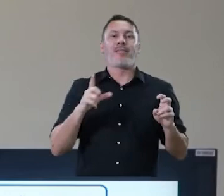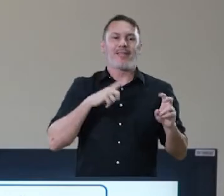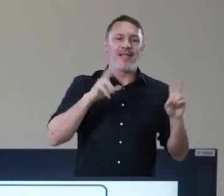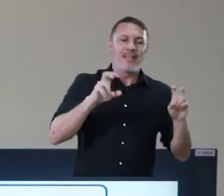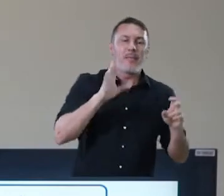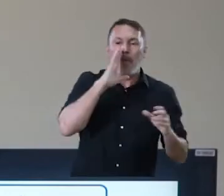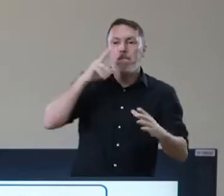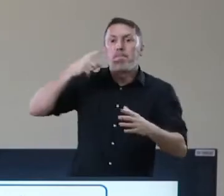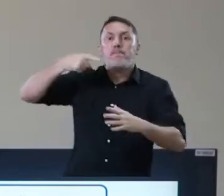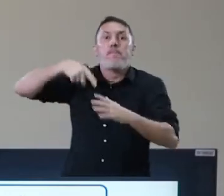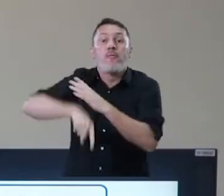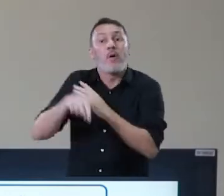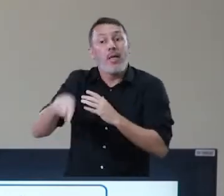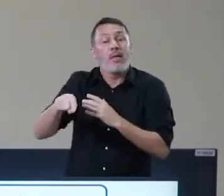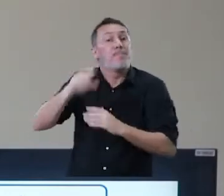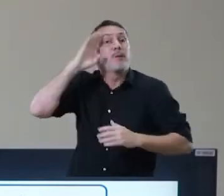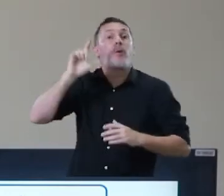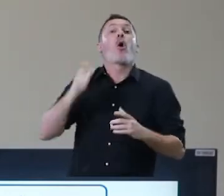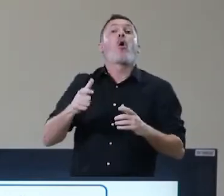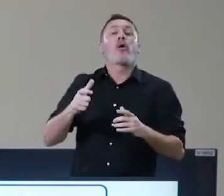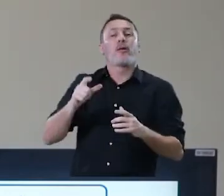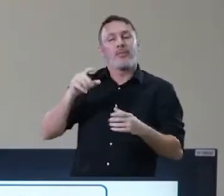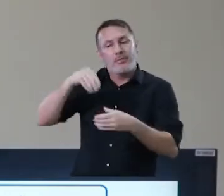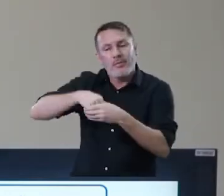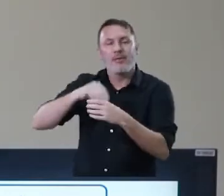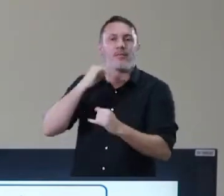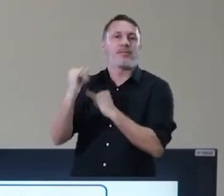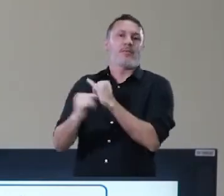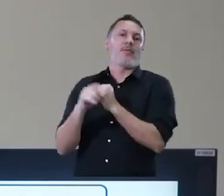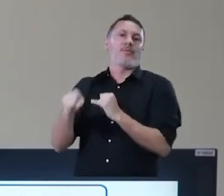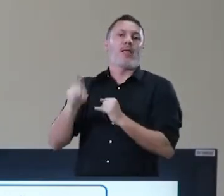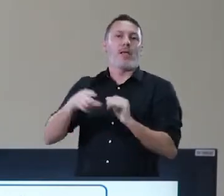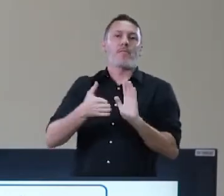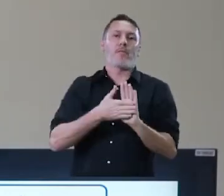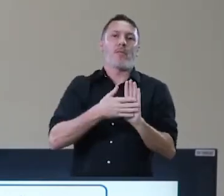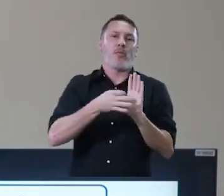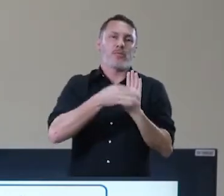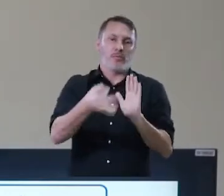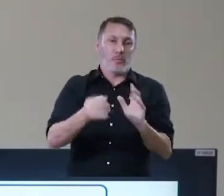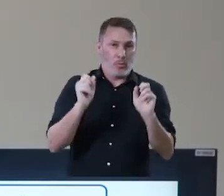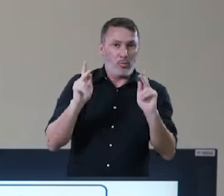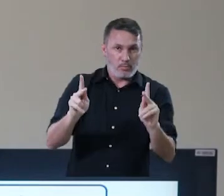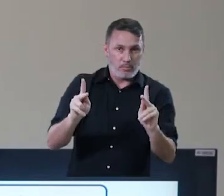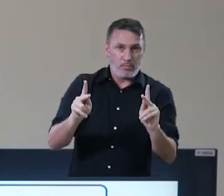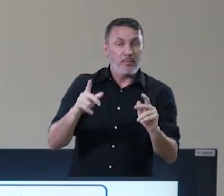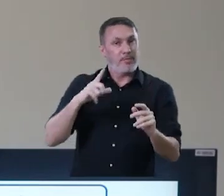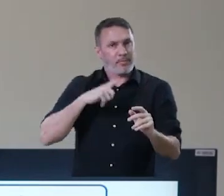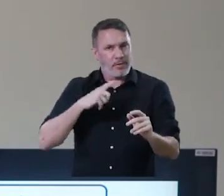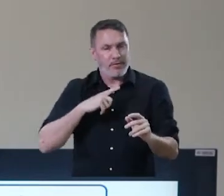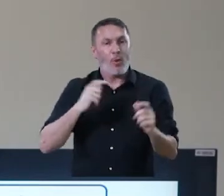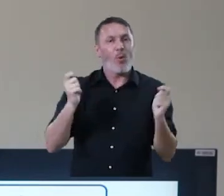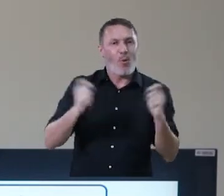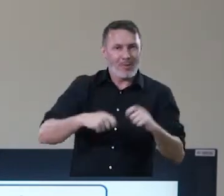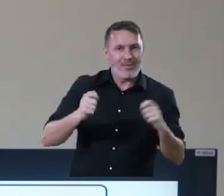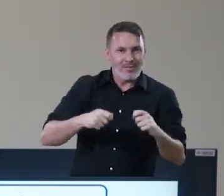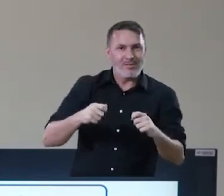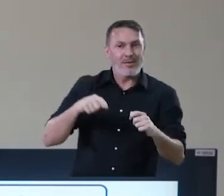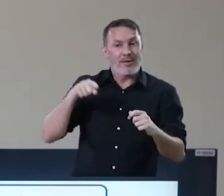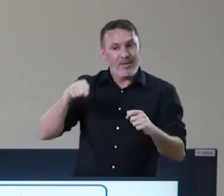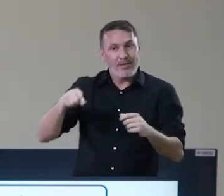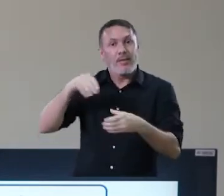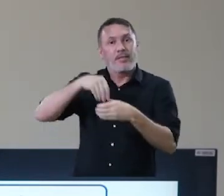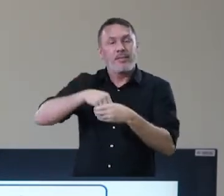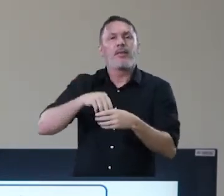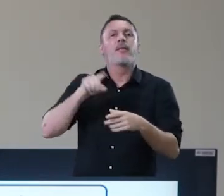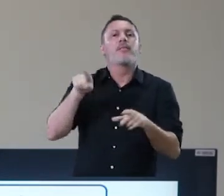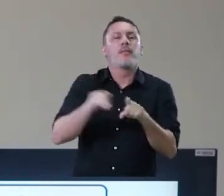Tocar no tema, mas não falar exatamente o que a proposta, né, buscou para você. Ok? E nessa competência também,